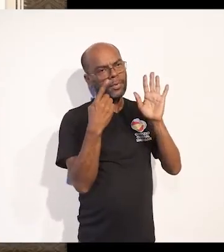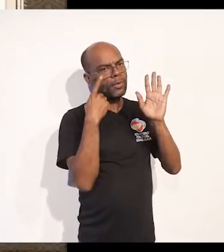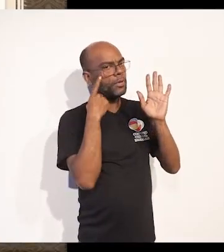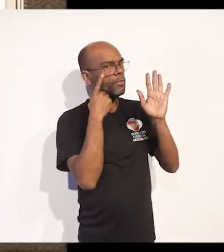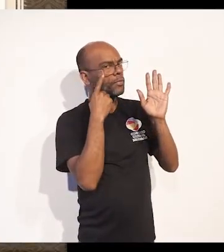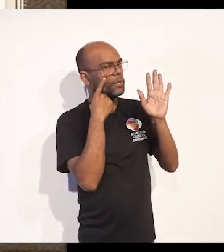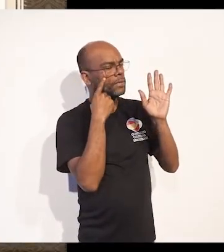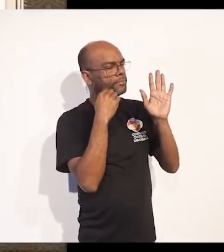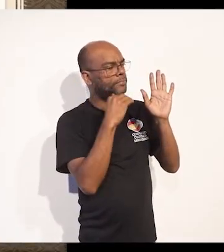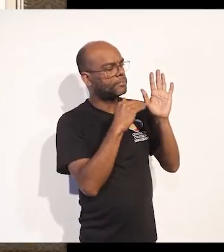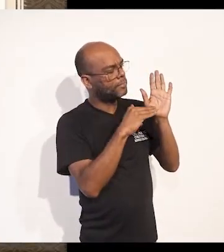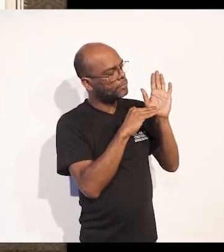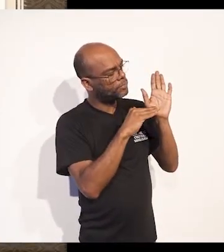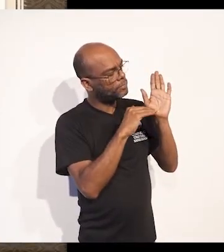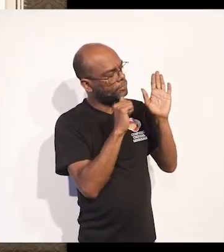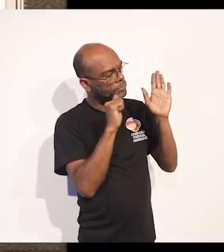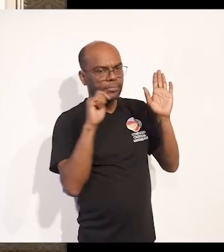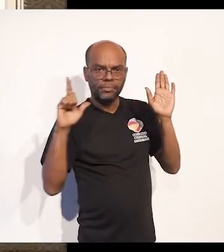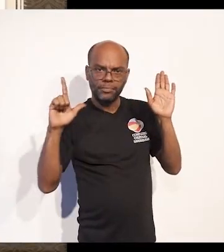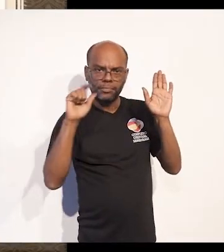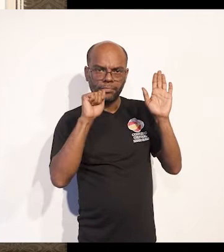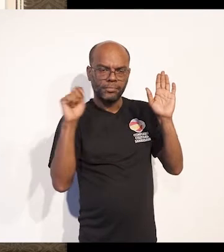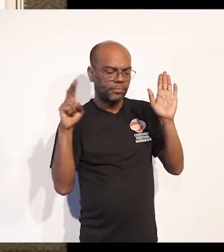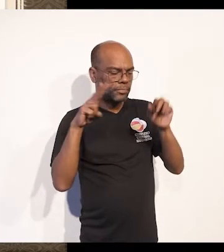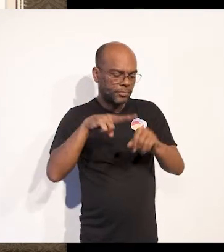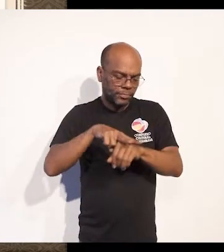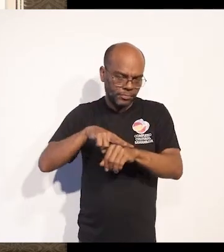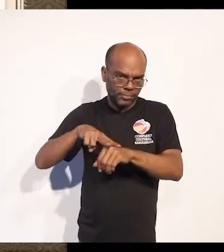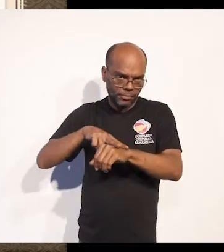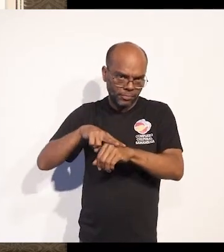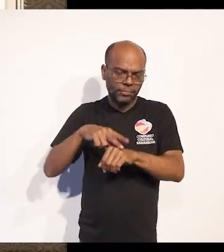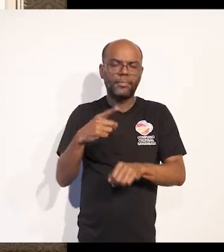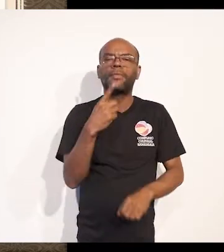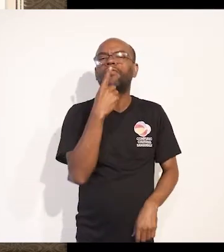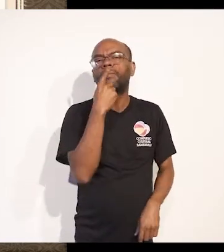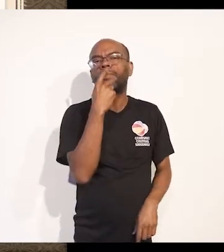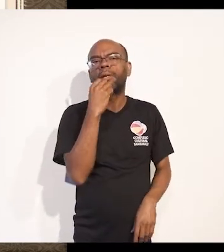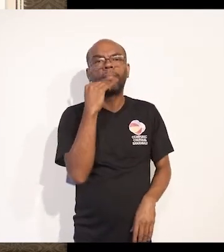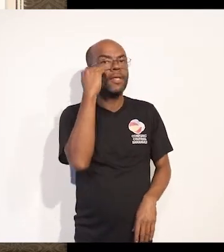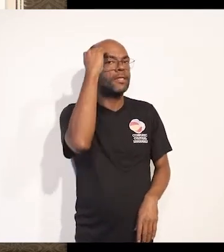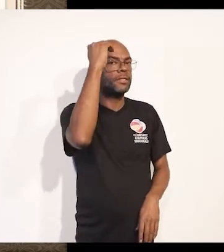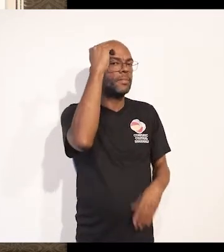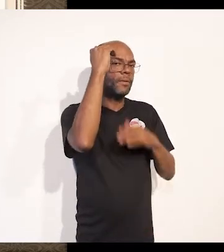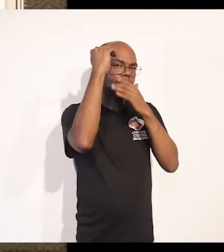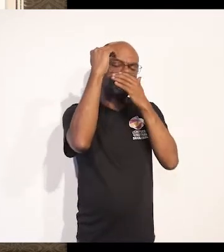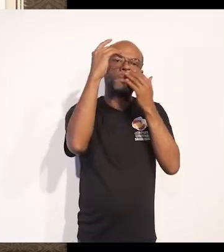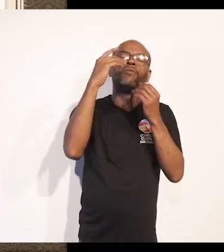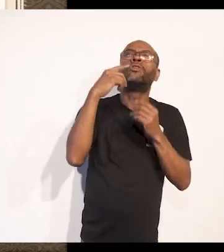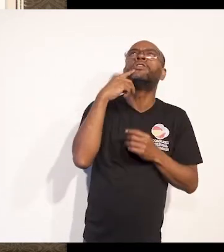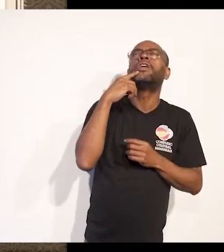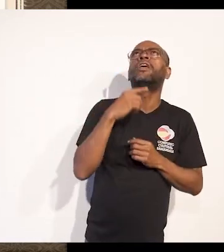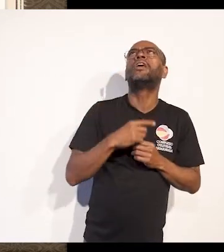ver superfícies azuis, verde e vermelha. E em cima dessa superfície